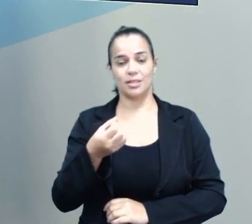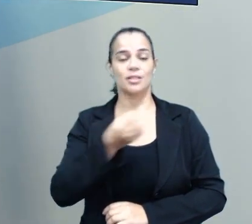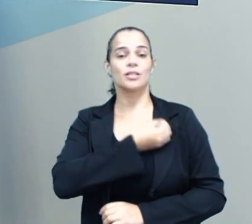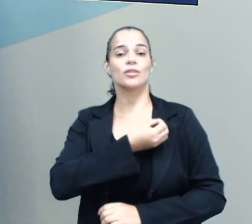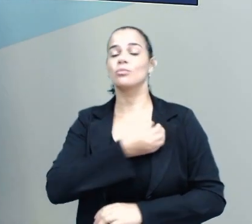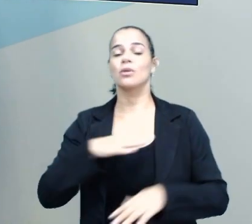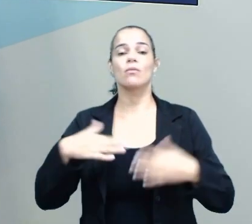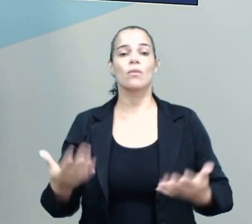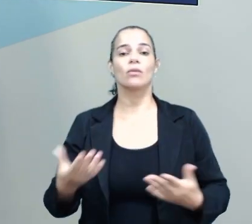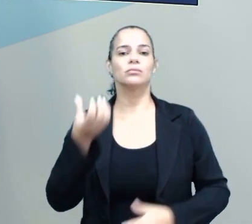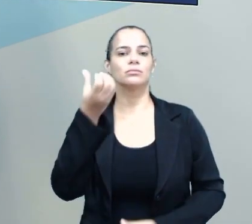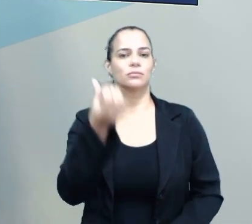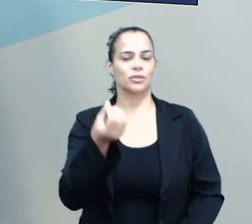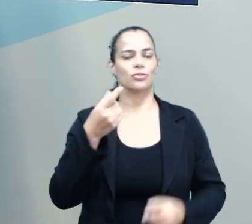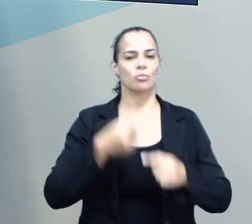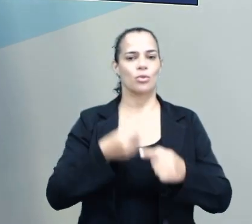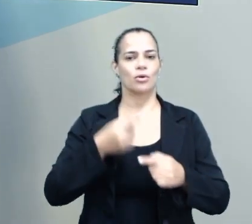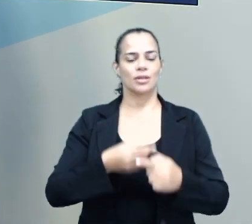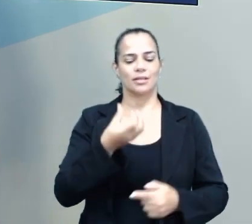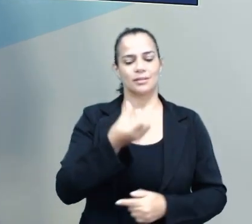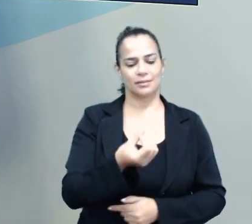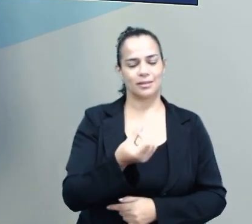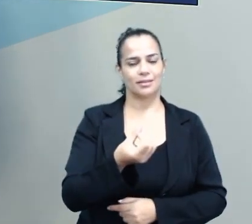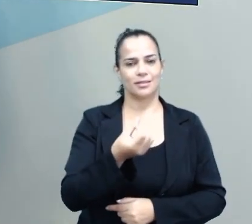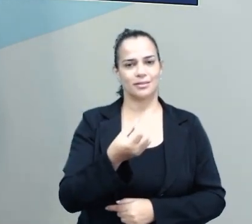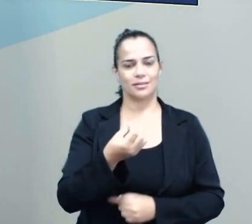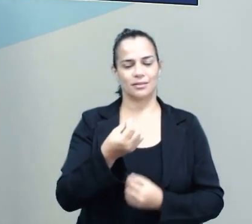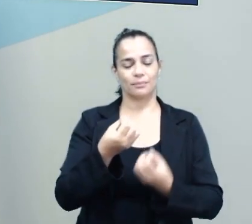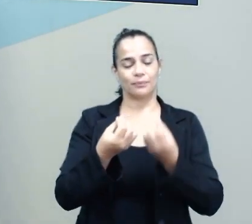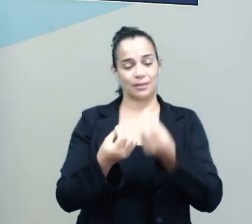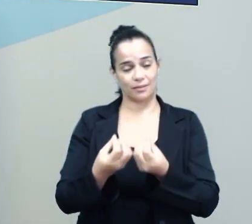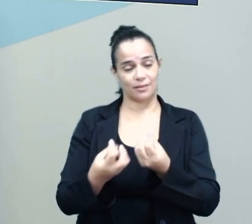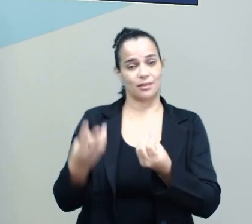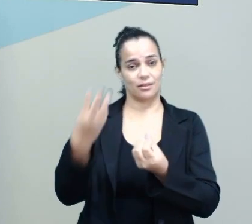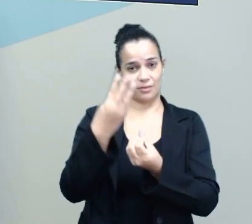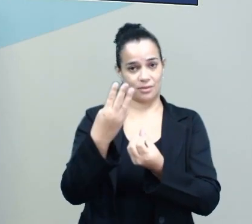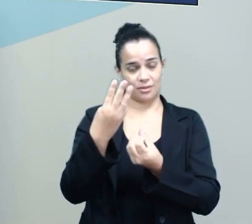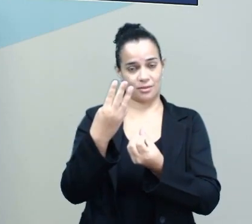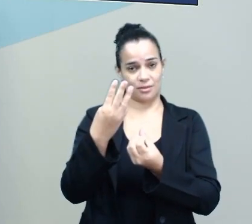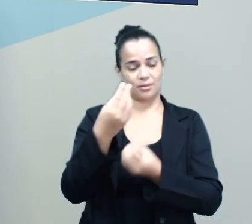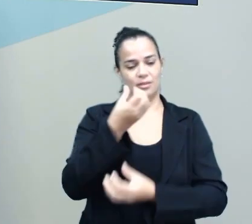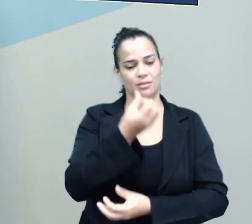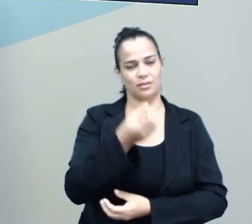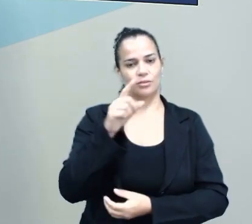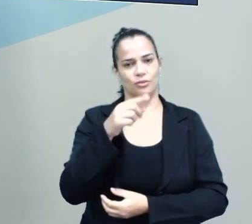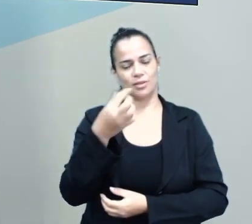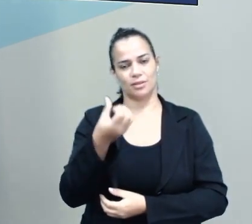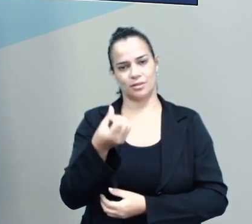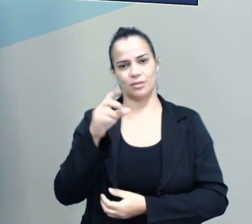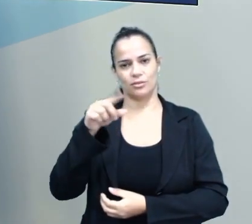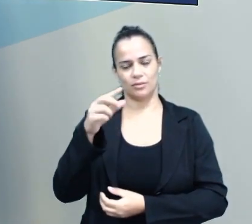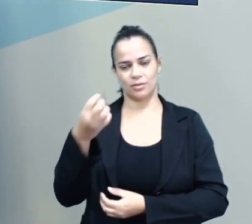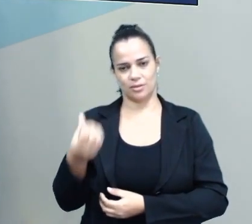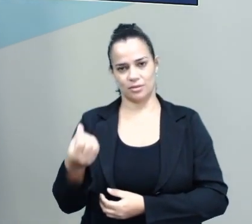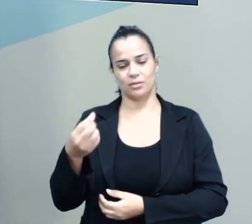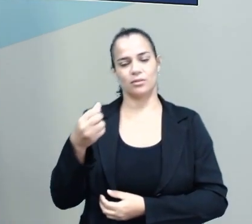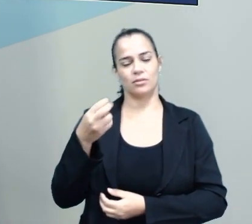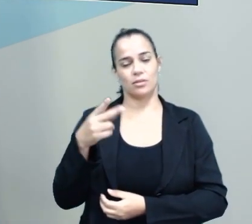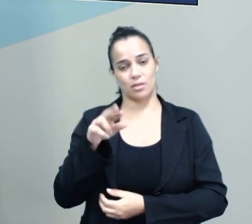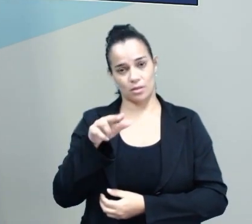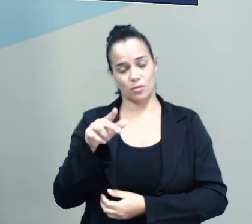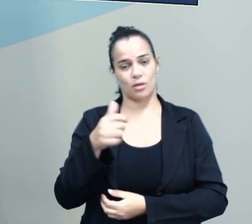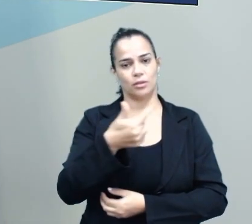Por quê? Porque 6 elevado a 3 é 6 vezes 6 vezes 6, que dá